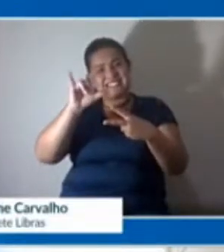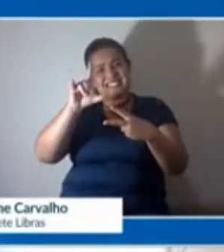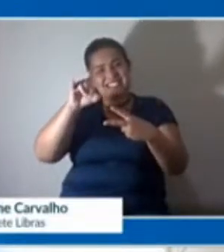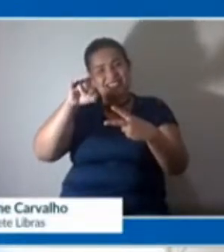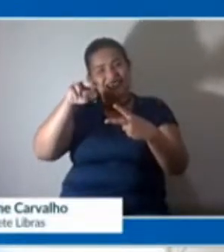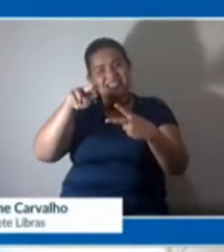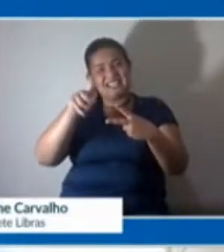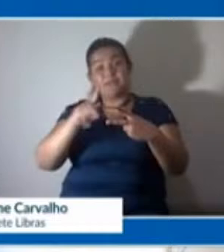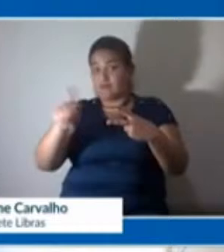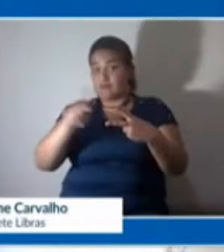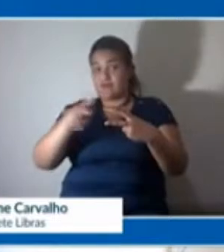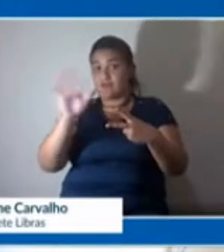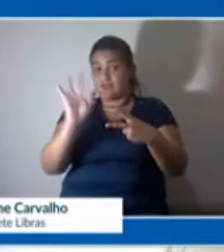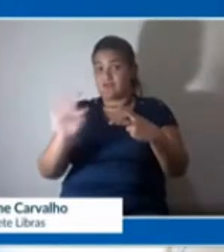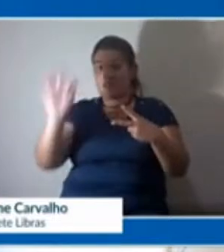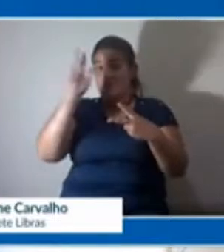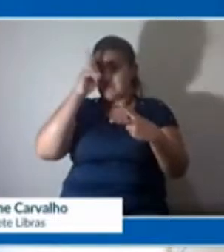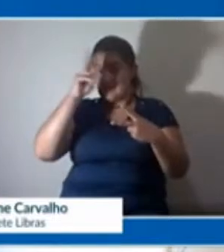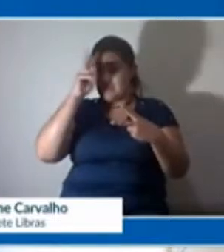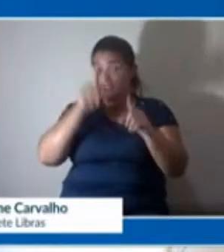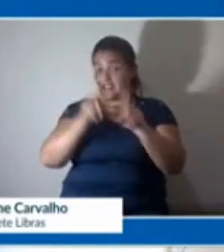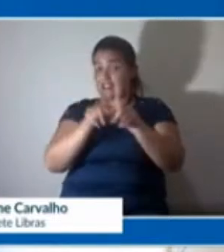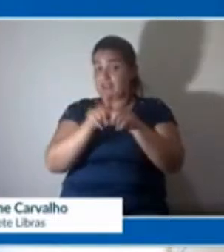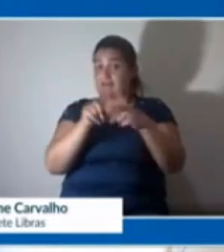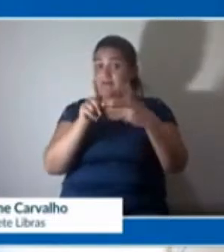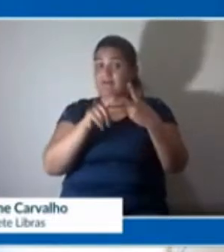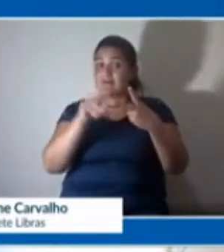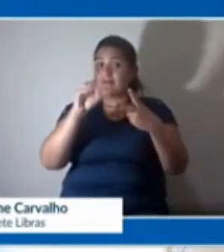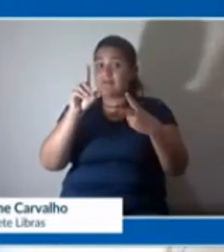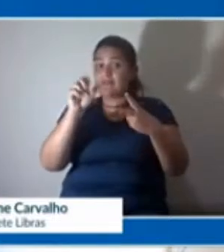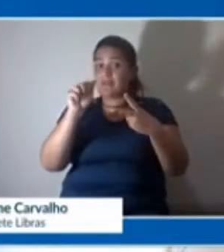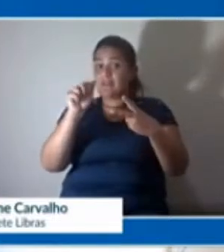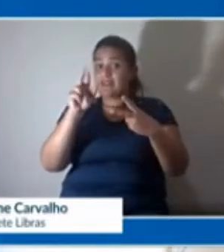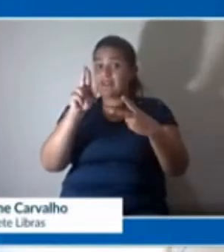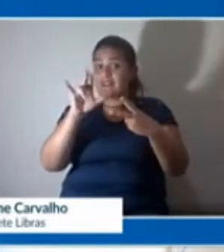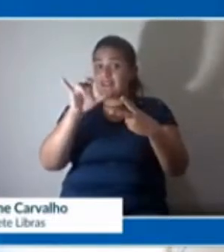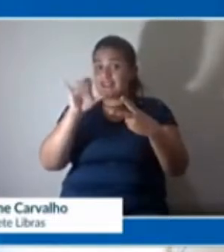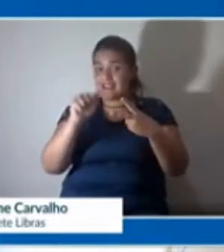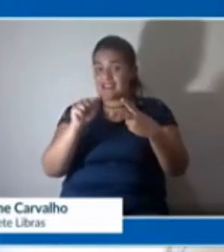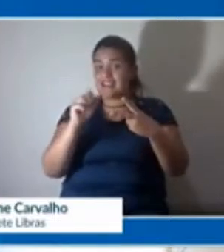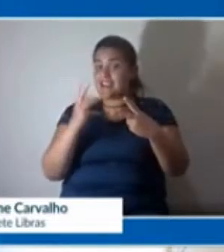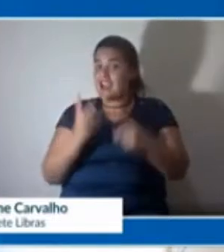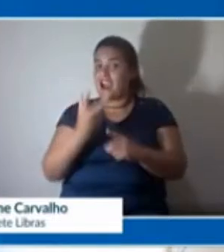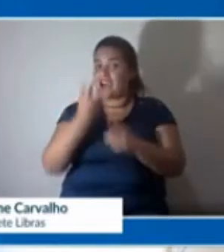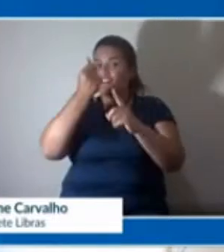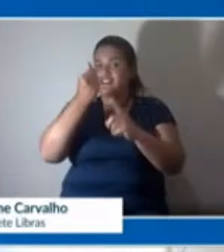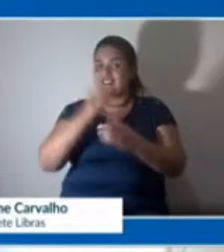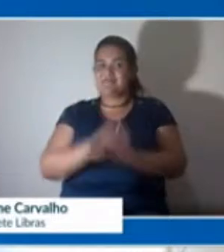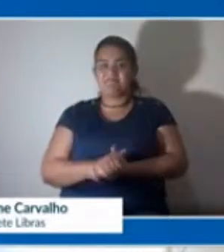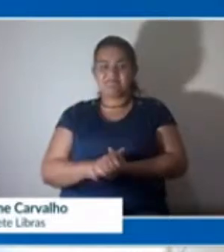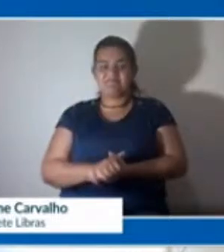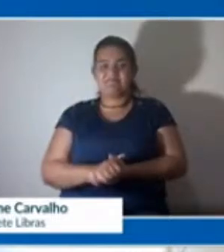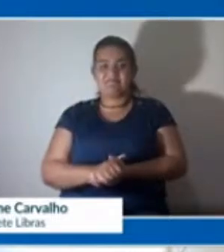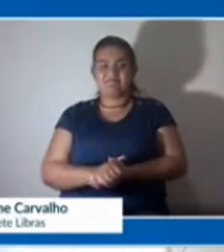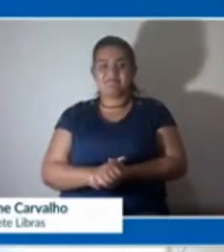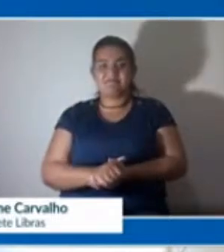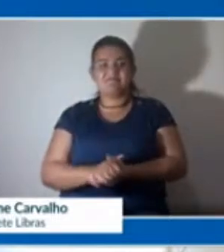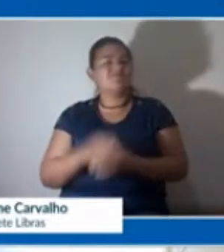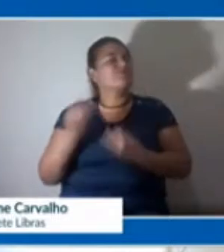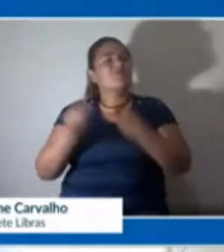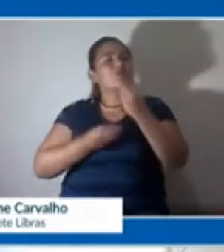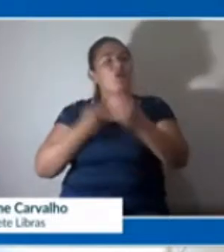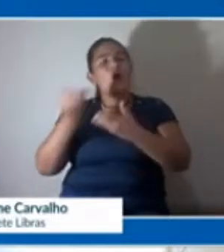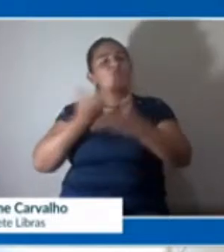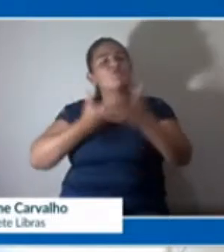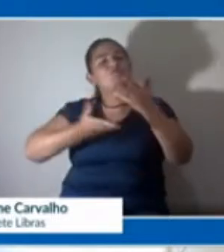da Faculdade de História, e também a Dária Arantes, que é artista multimídia. Bom, vou falar um pouquinho da interação que a gente teve no